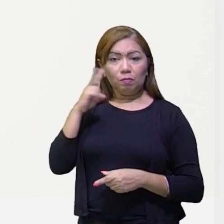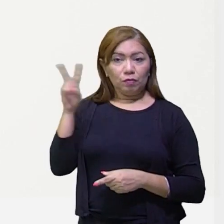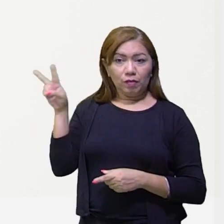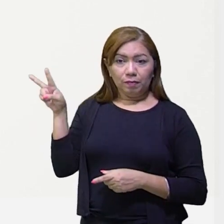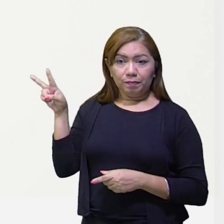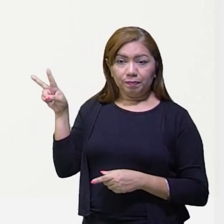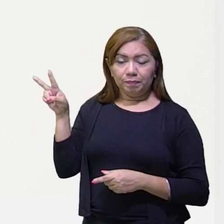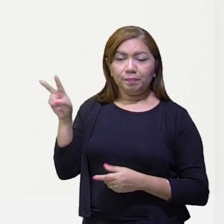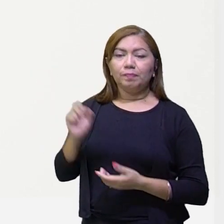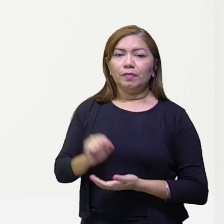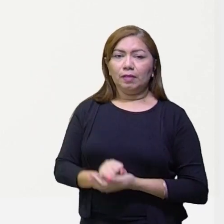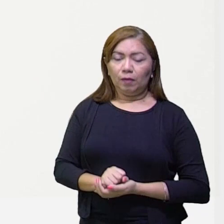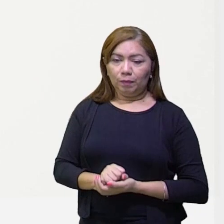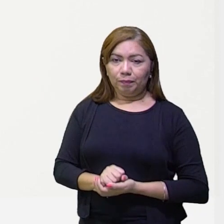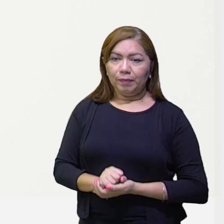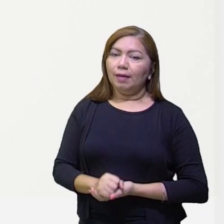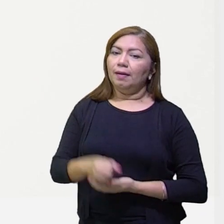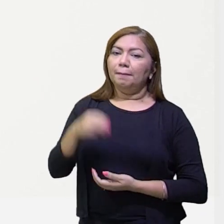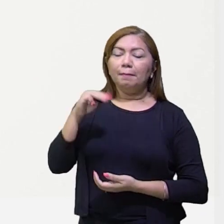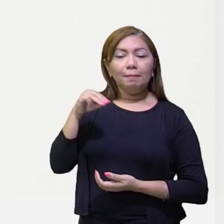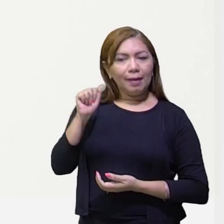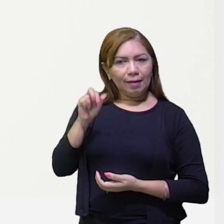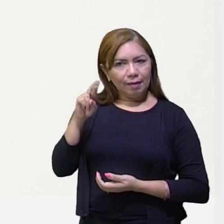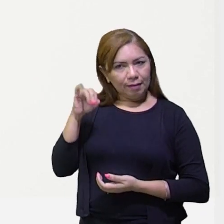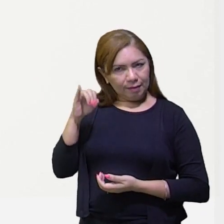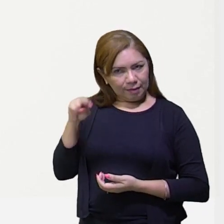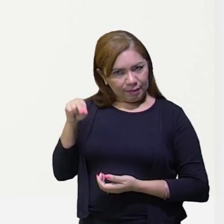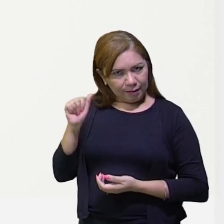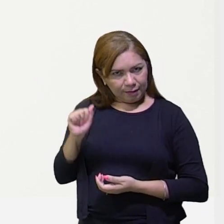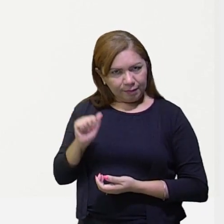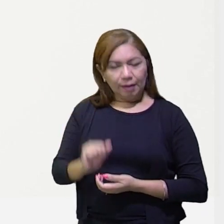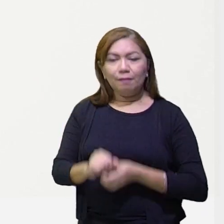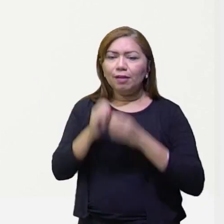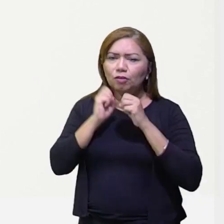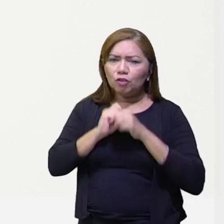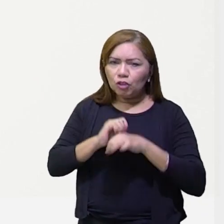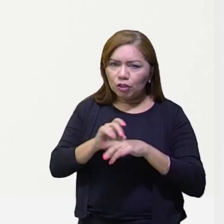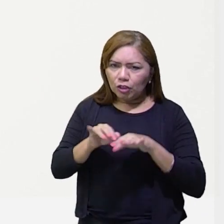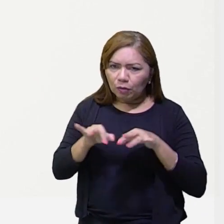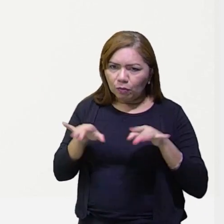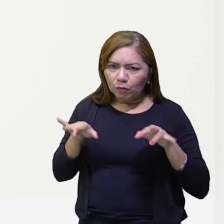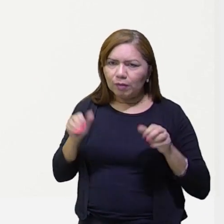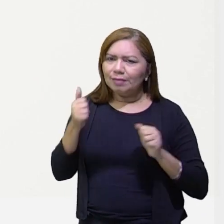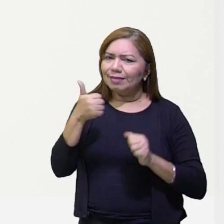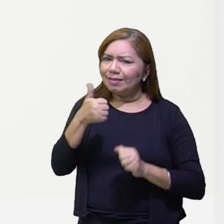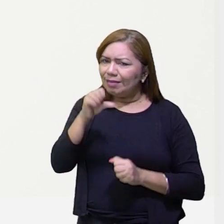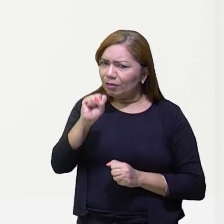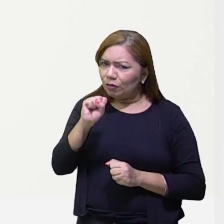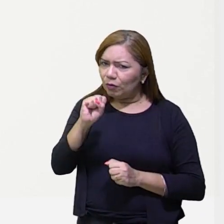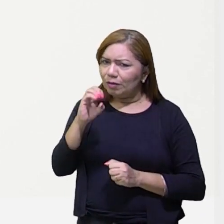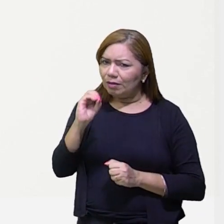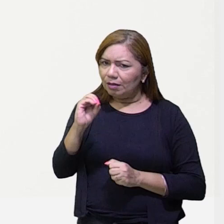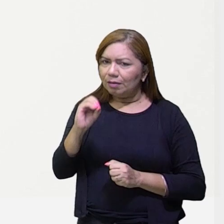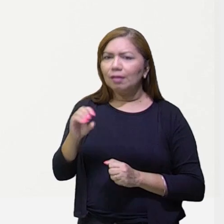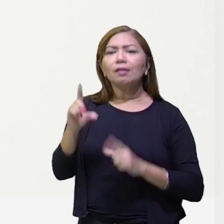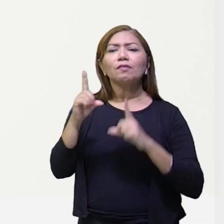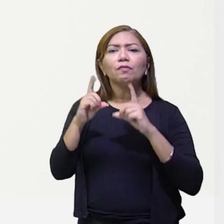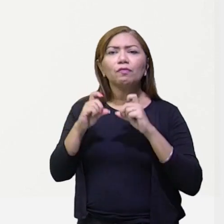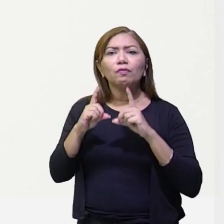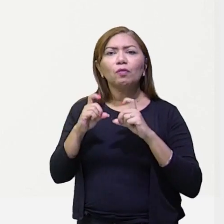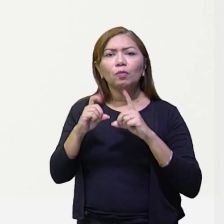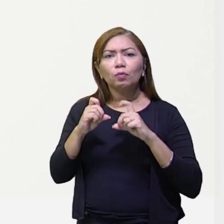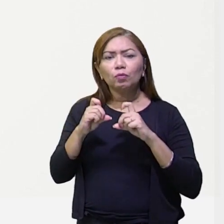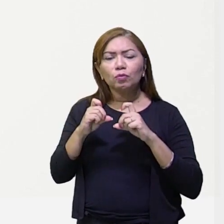com calma. Bom, Marina quer dividir 180 fotos. Bom, se ela quer